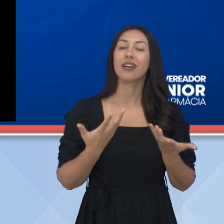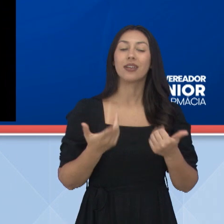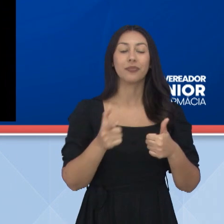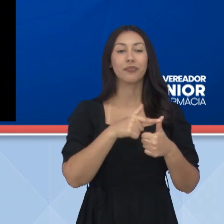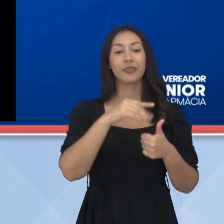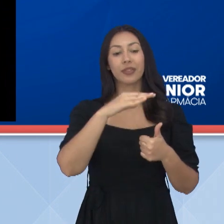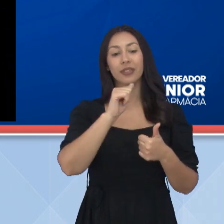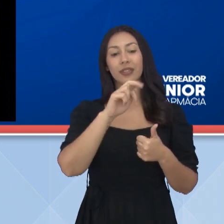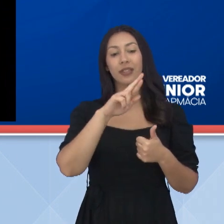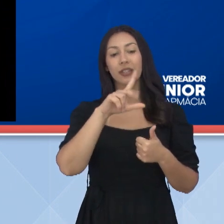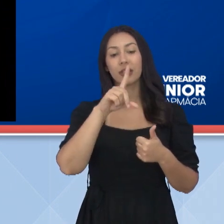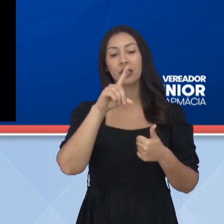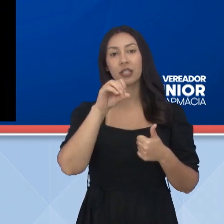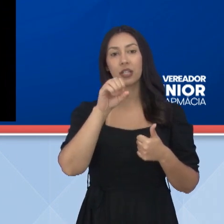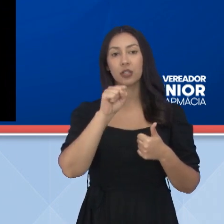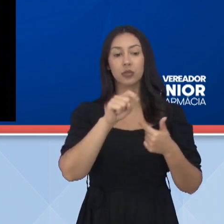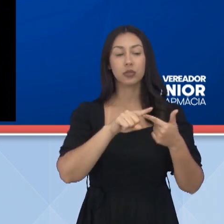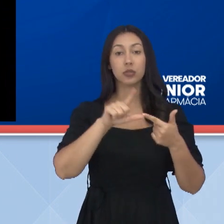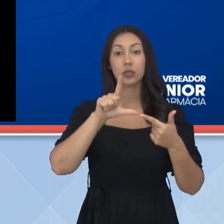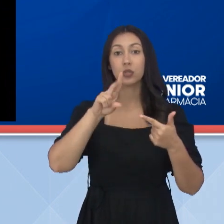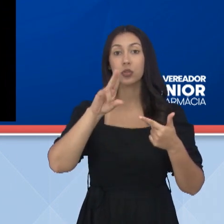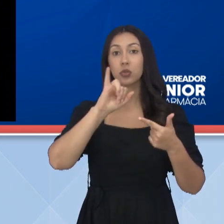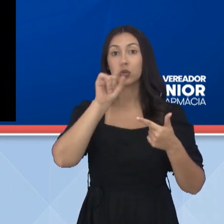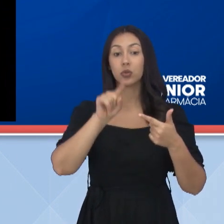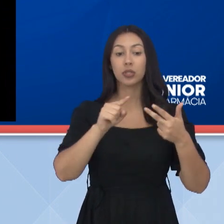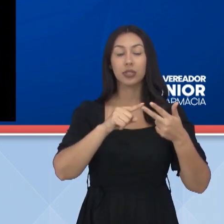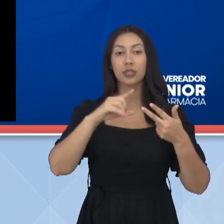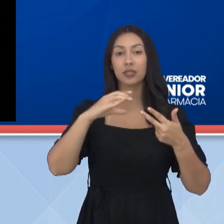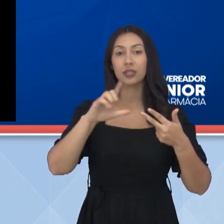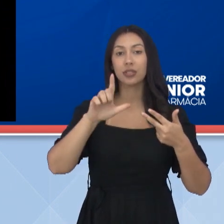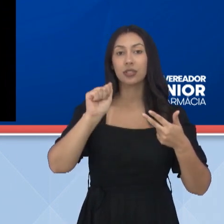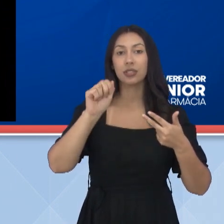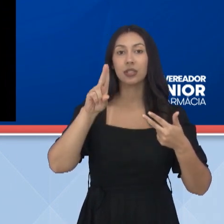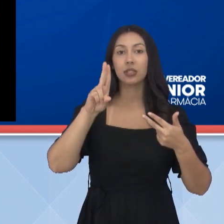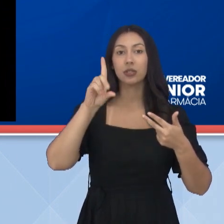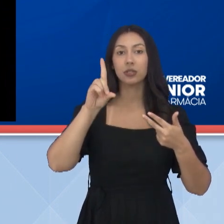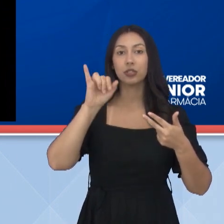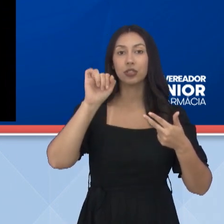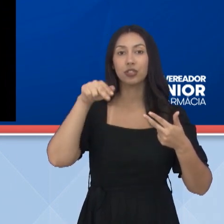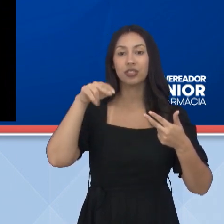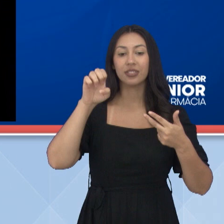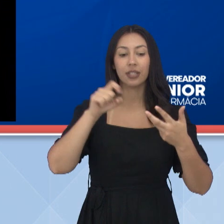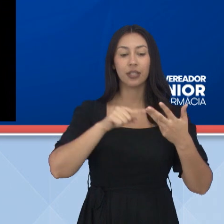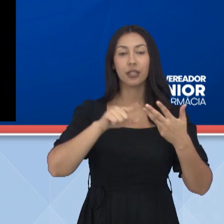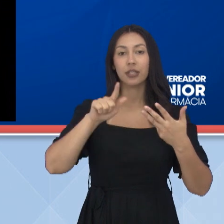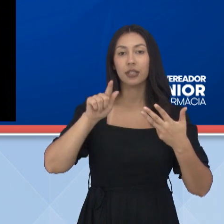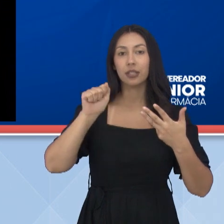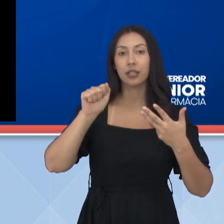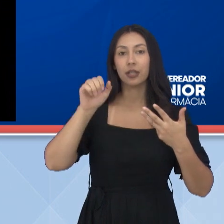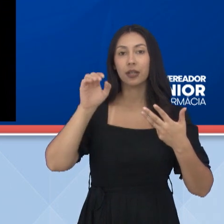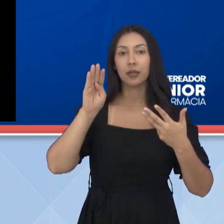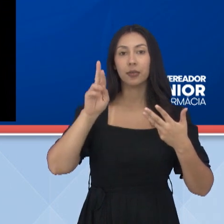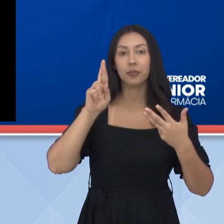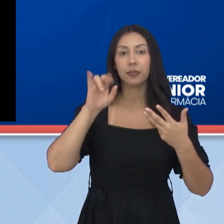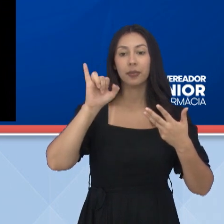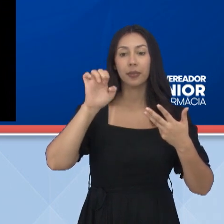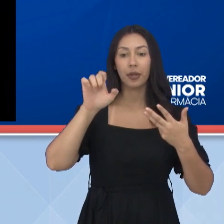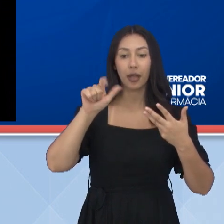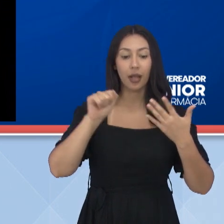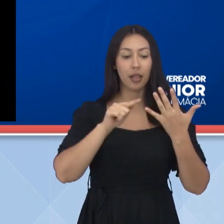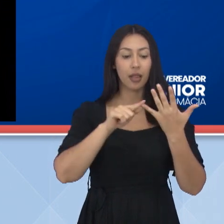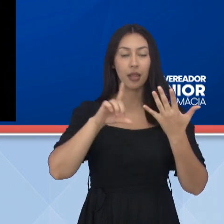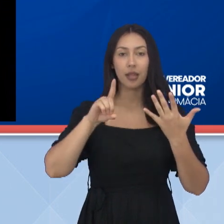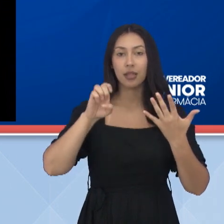Carlos Eduardo, Luiz Henrique, Claudinei, Gabriela e a Débora, que está aqui presente. Bom